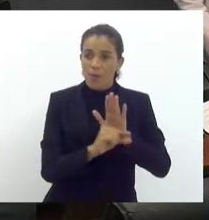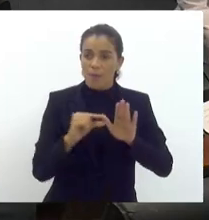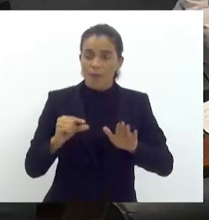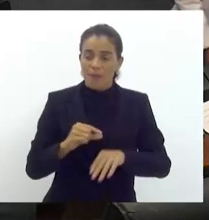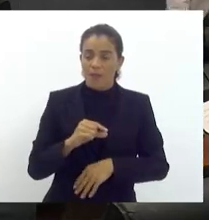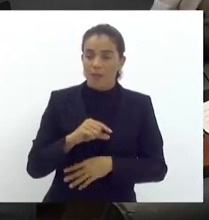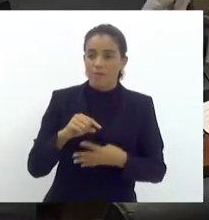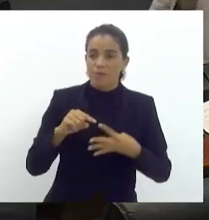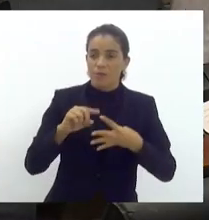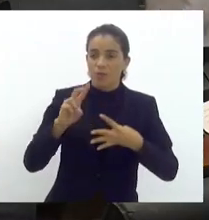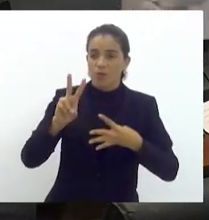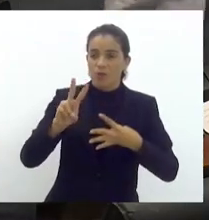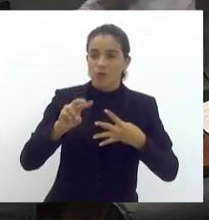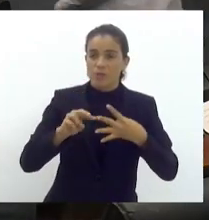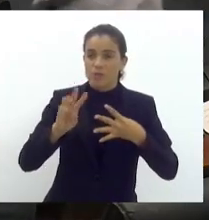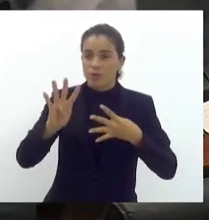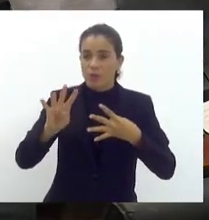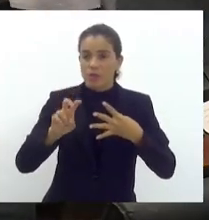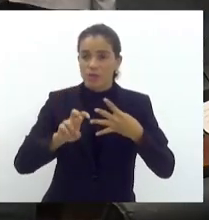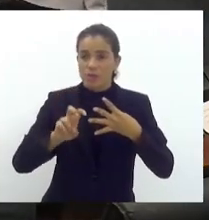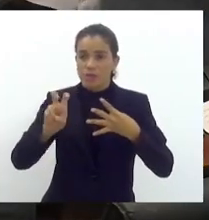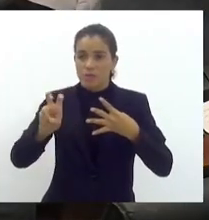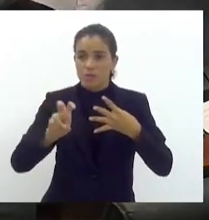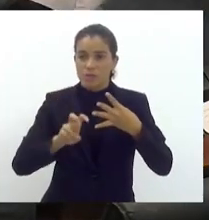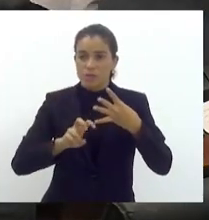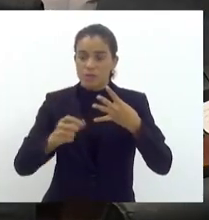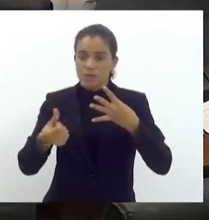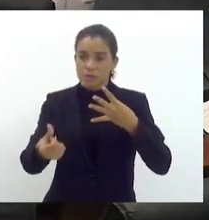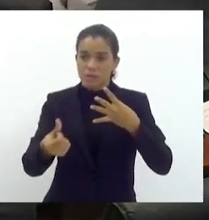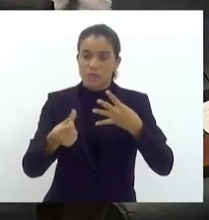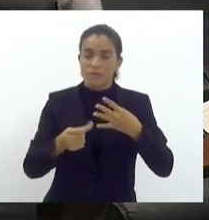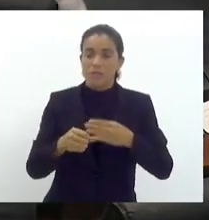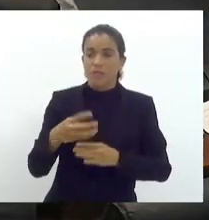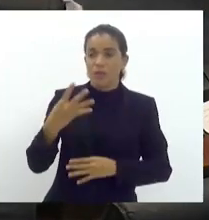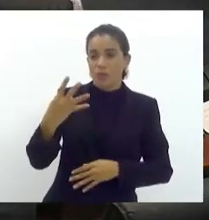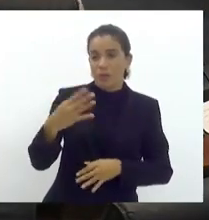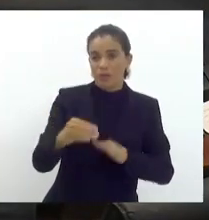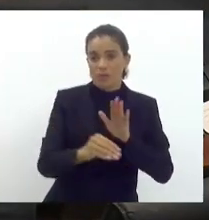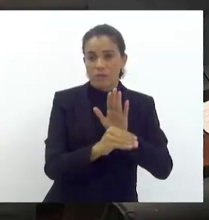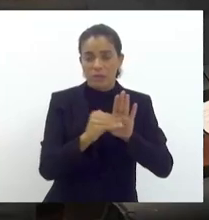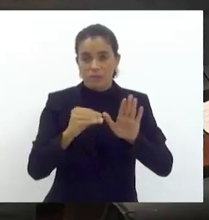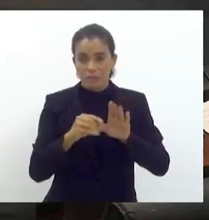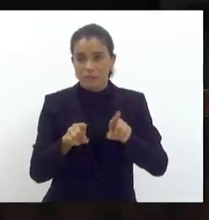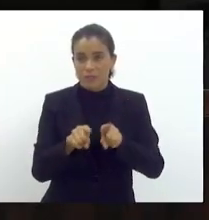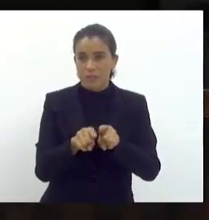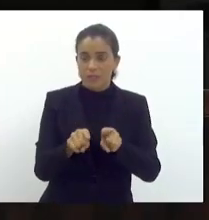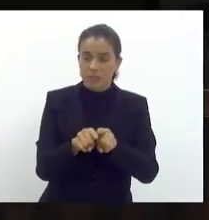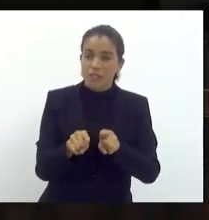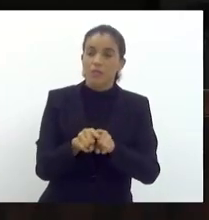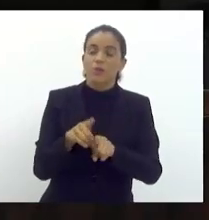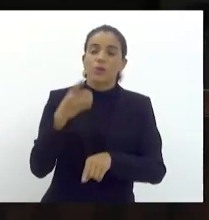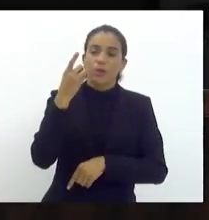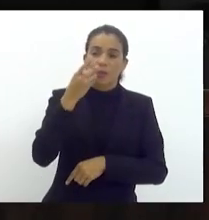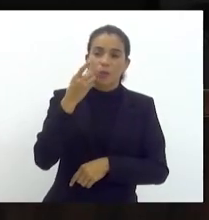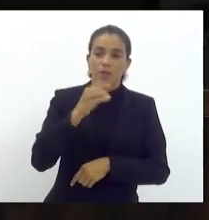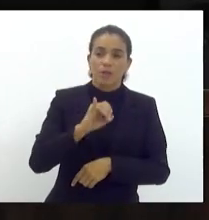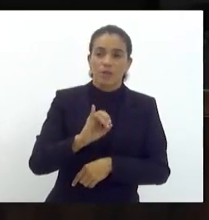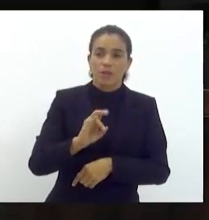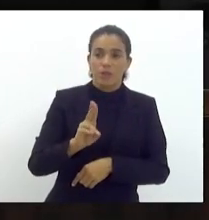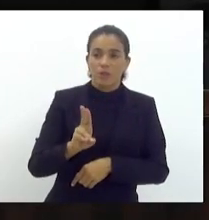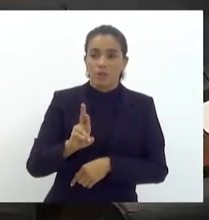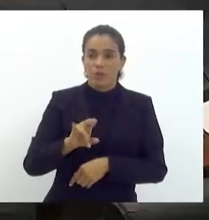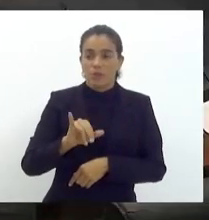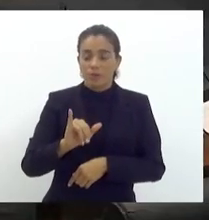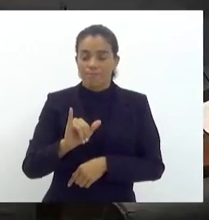2453 e 4 emendas também do deputado Yuri